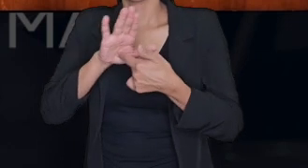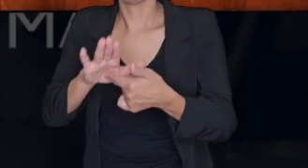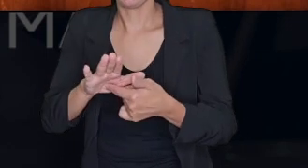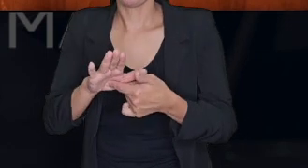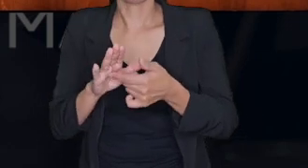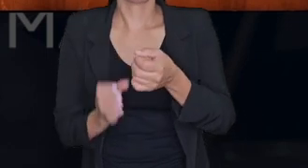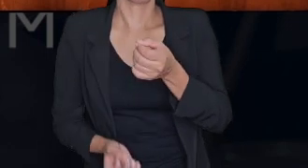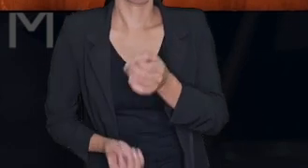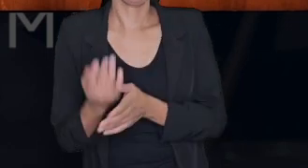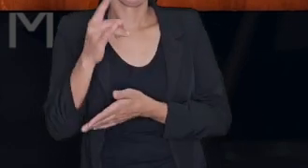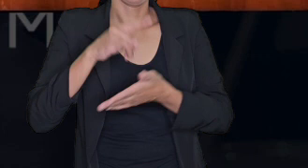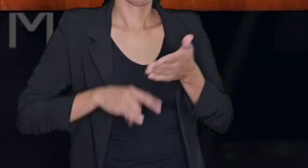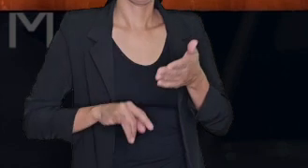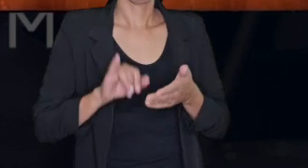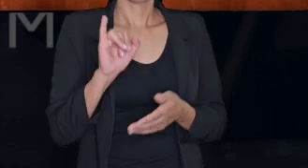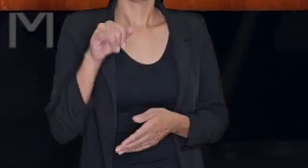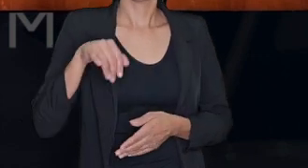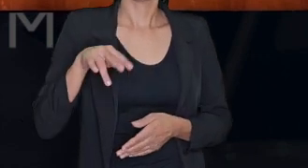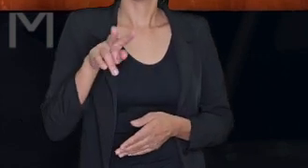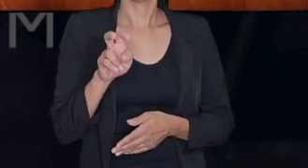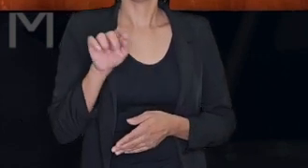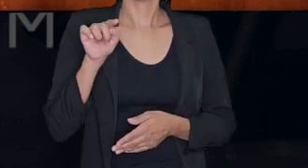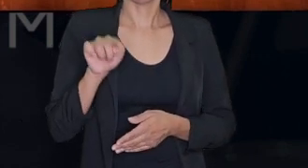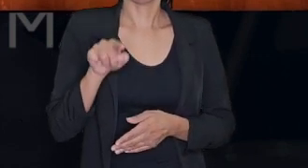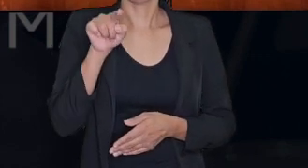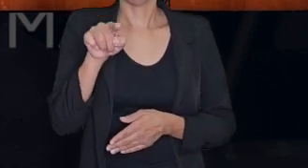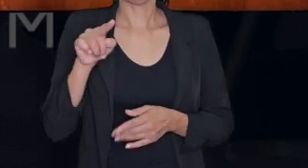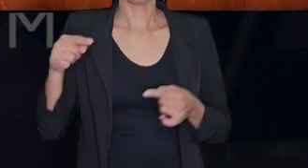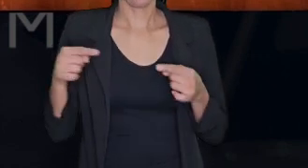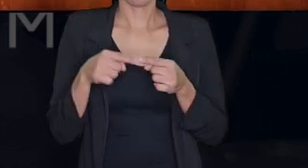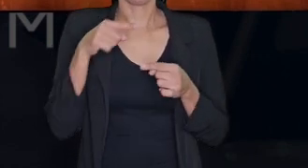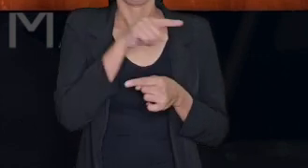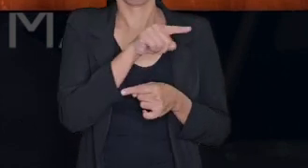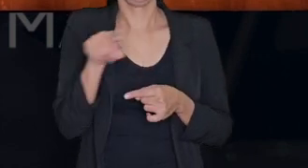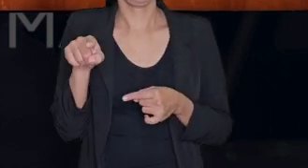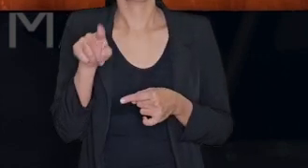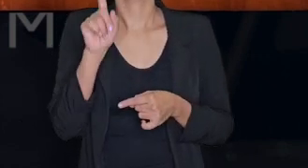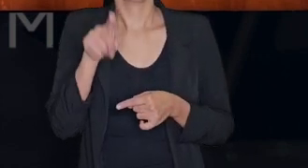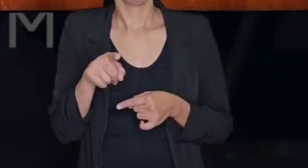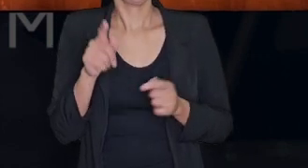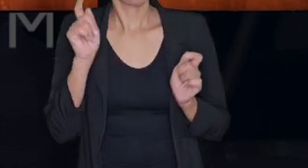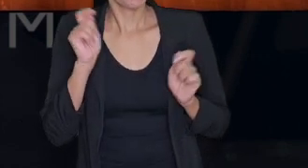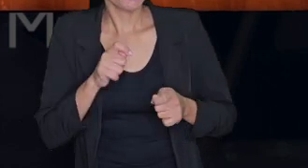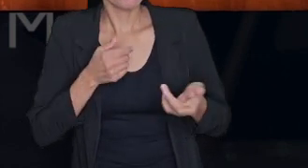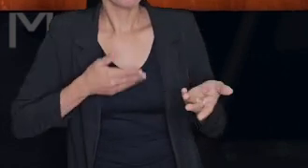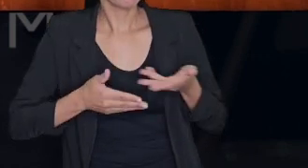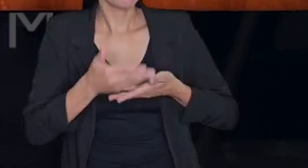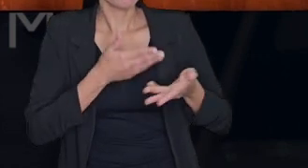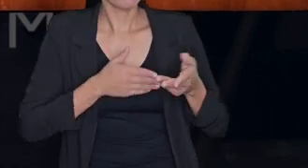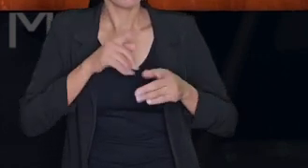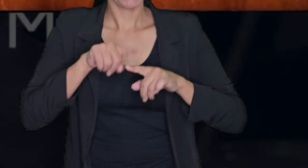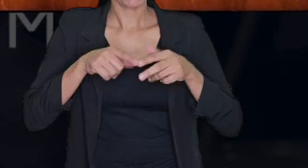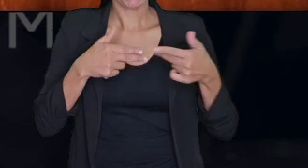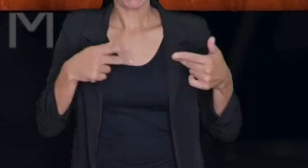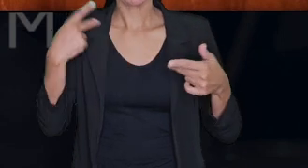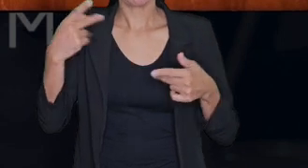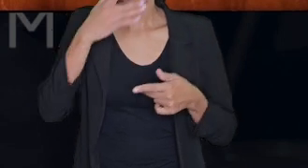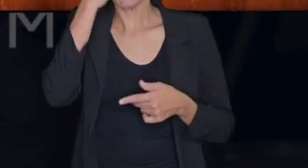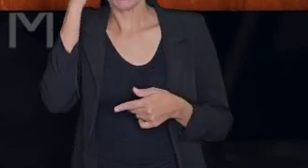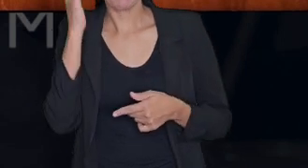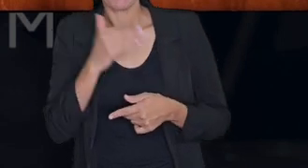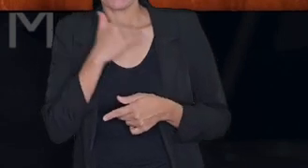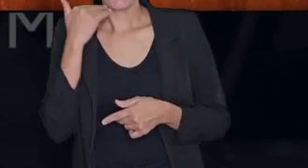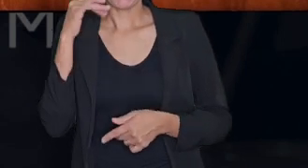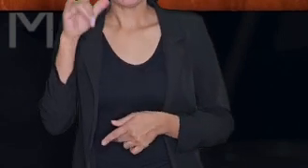Documentos necessários para o inventário extrajudicial. Isso tem tudo a ver com vocês, mas tudo a ver. É possível